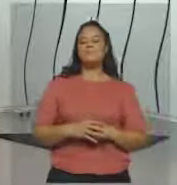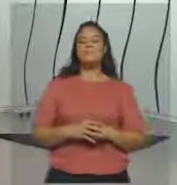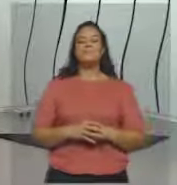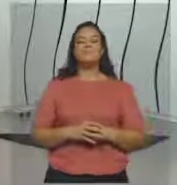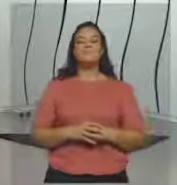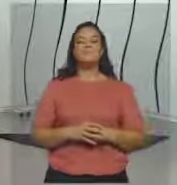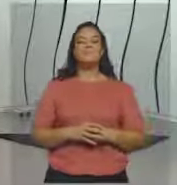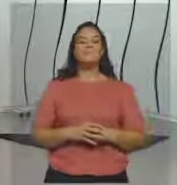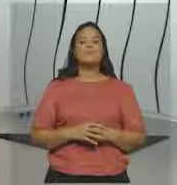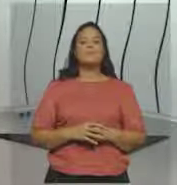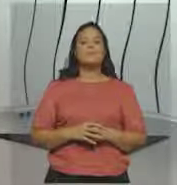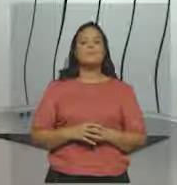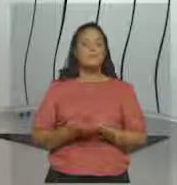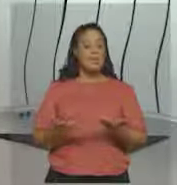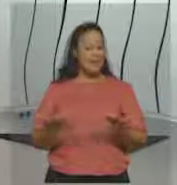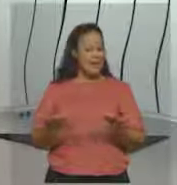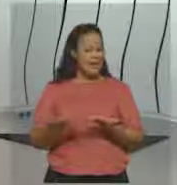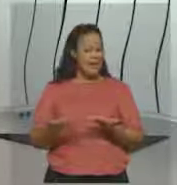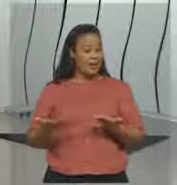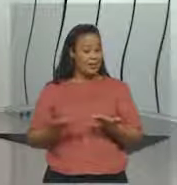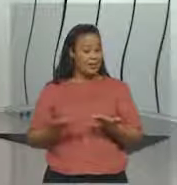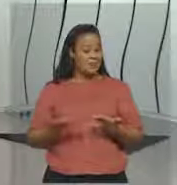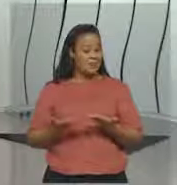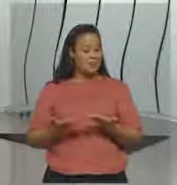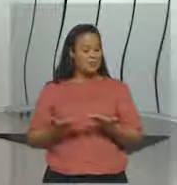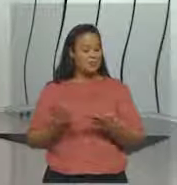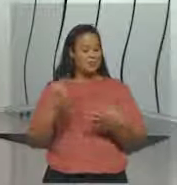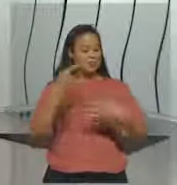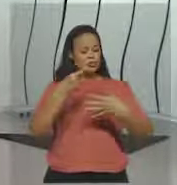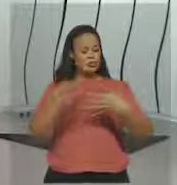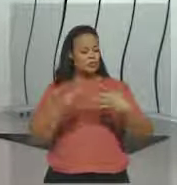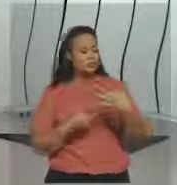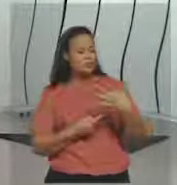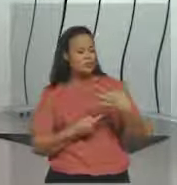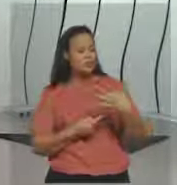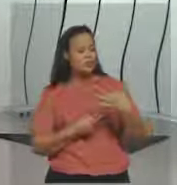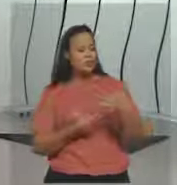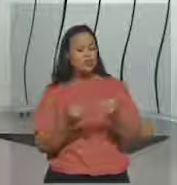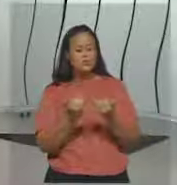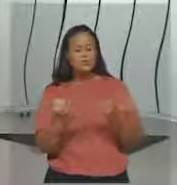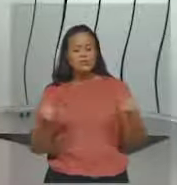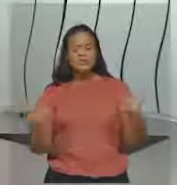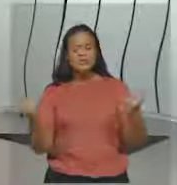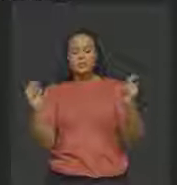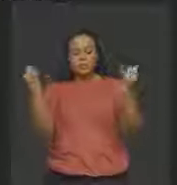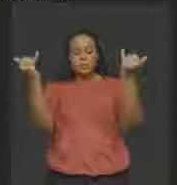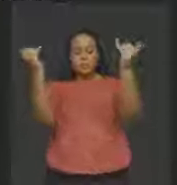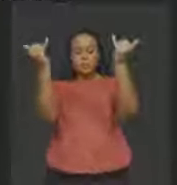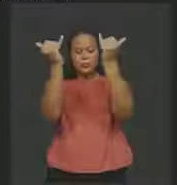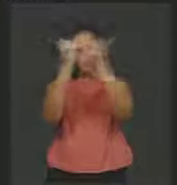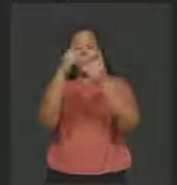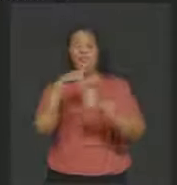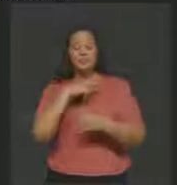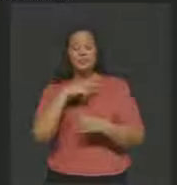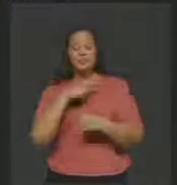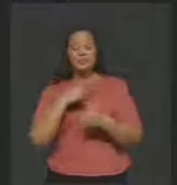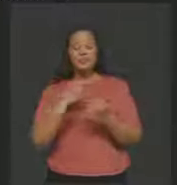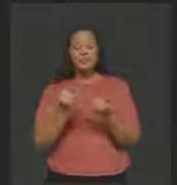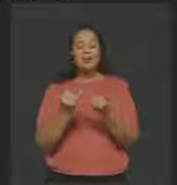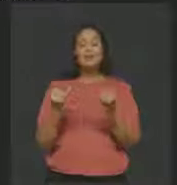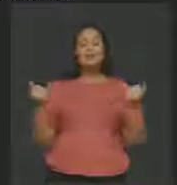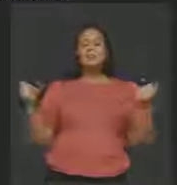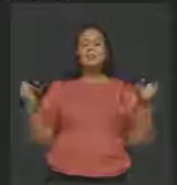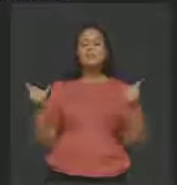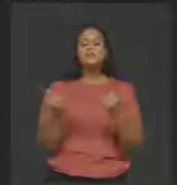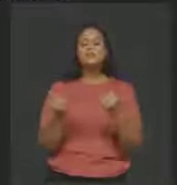Bom, vamos ver agora os tipos de circuito que nós temos. Nós temos circuito fechado e circuito aberto. O